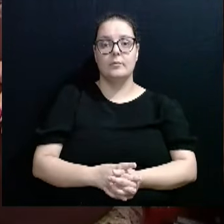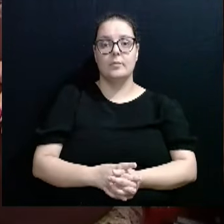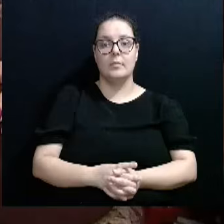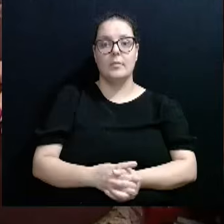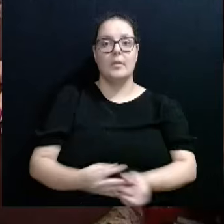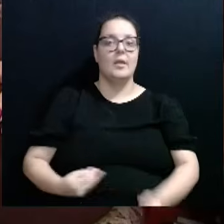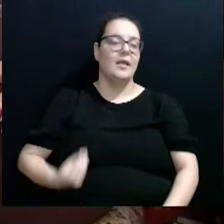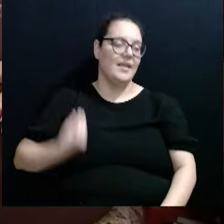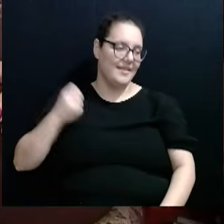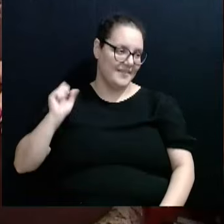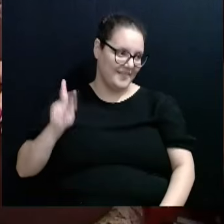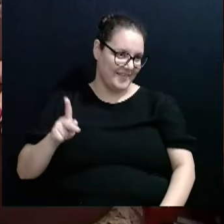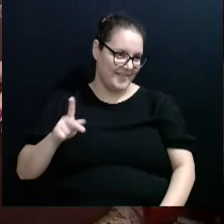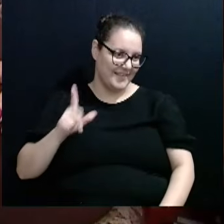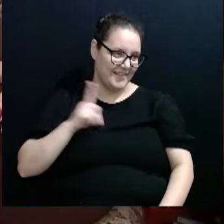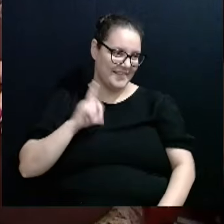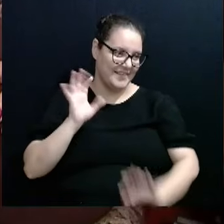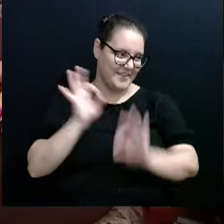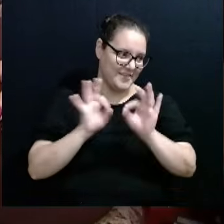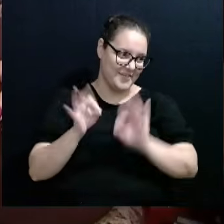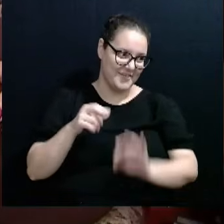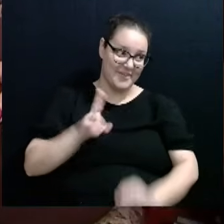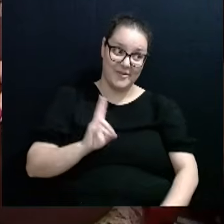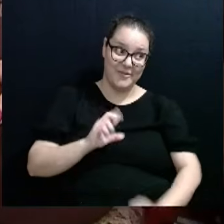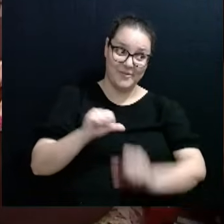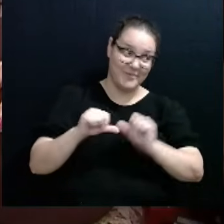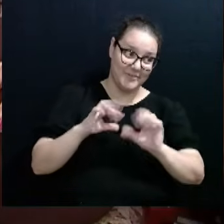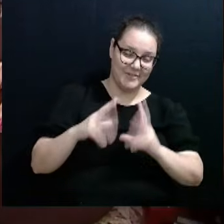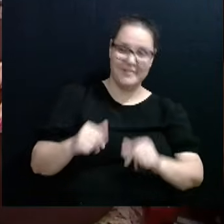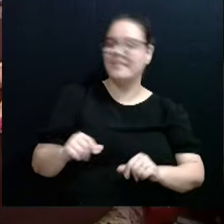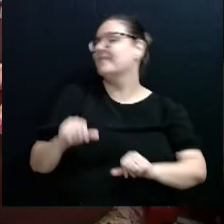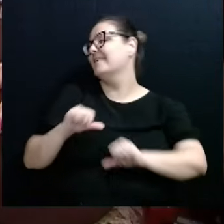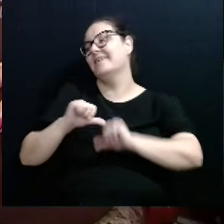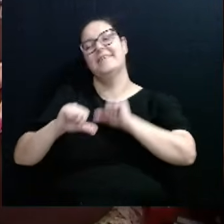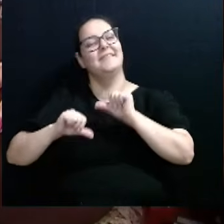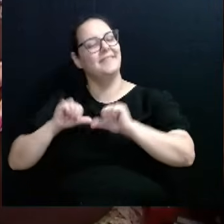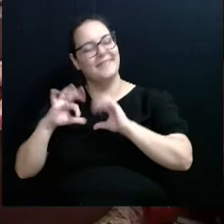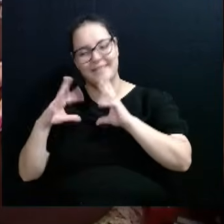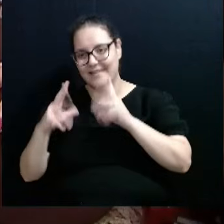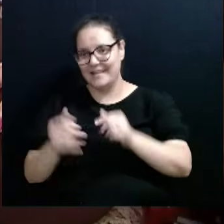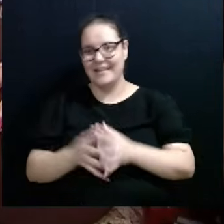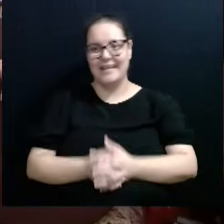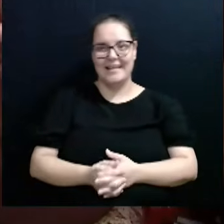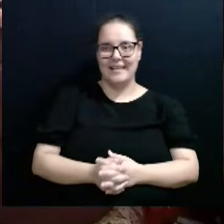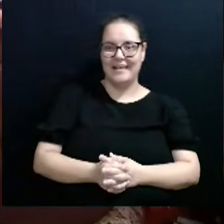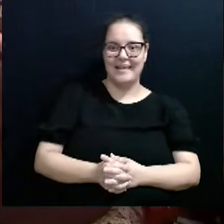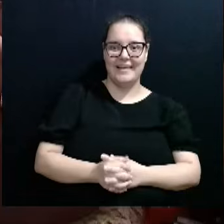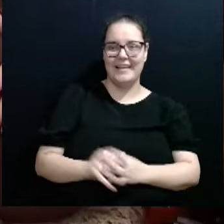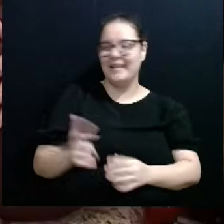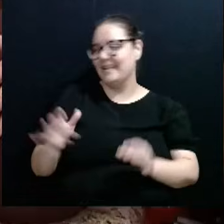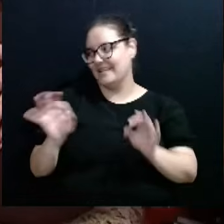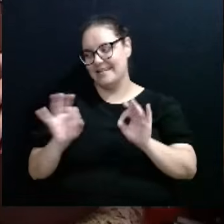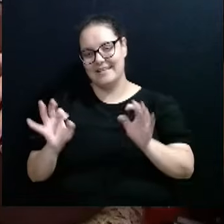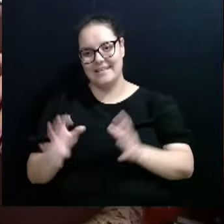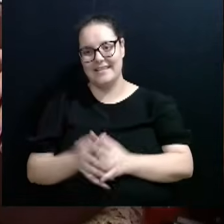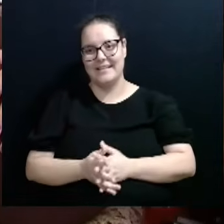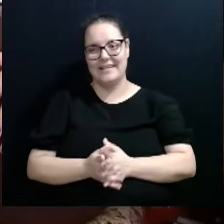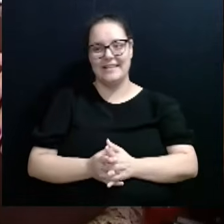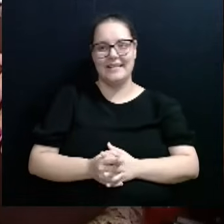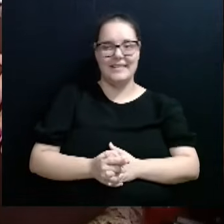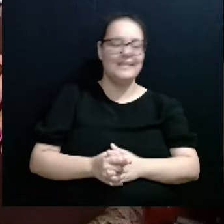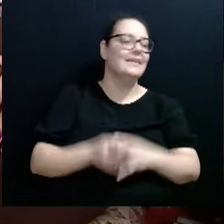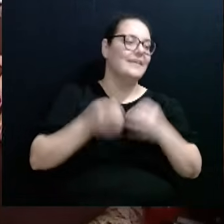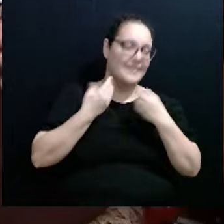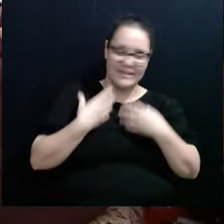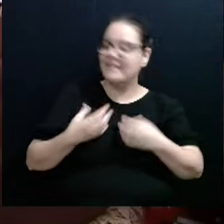tinha feito planos ou tudo mudou? Não, tudo mudou. Não tinha nada disso. E tá sendo bom? Tá sendo bom,